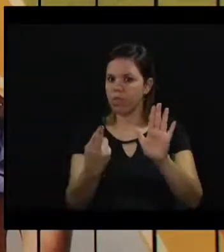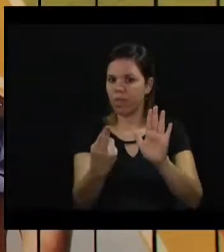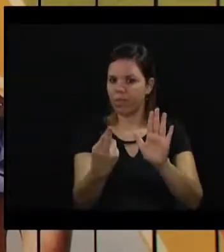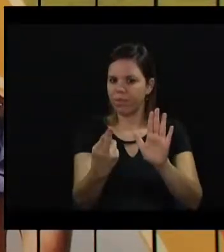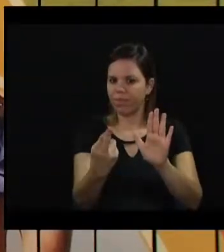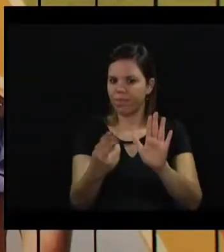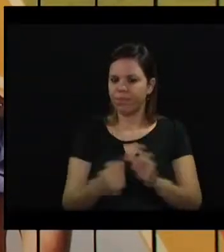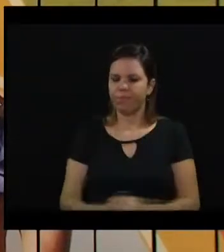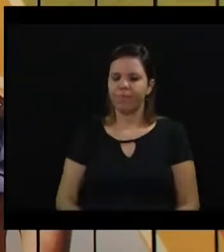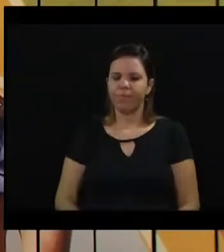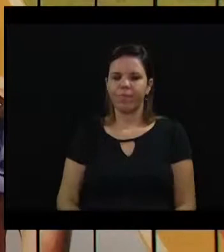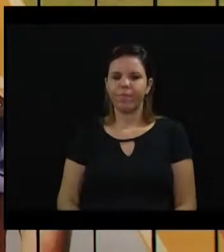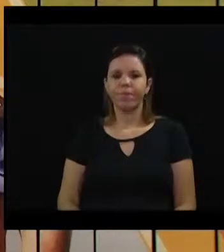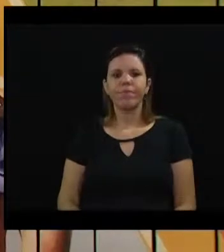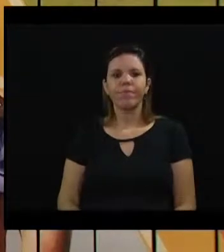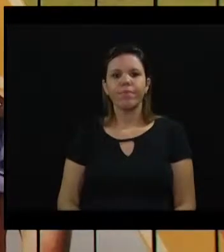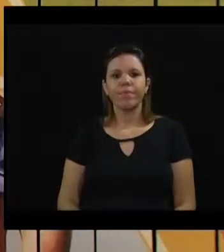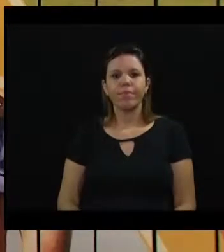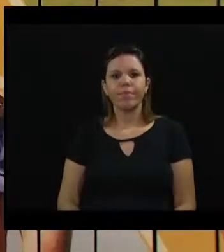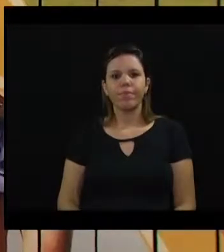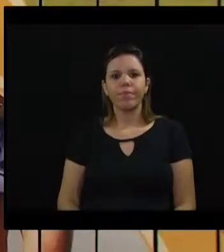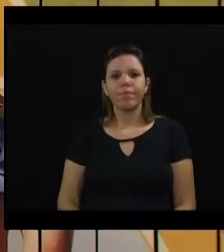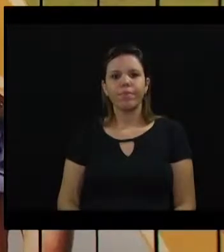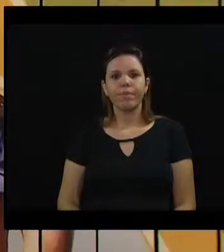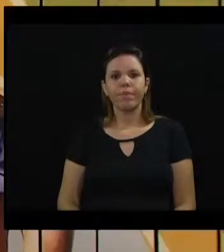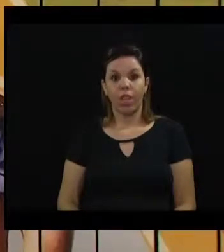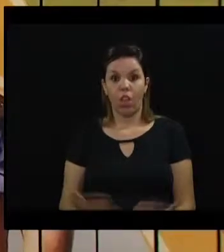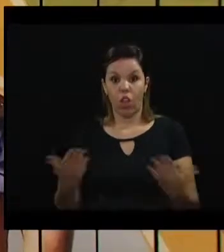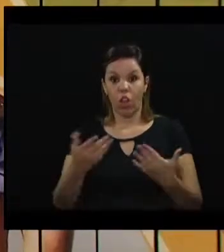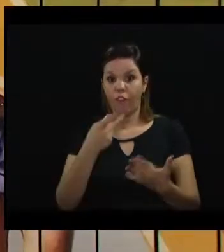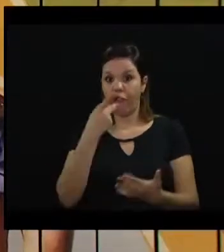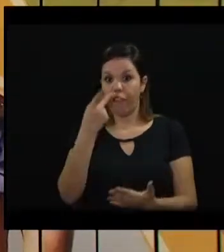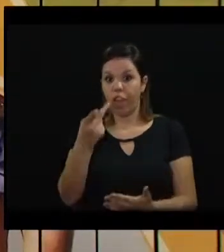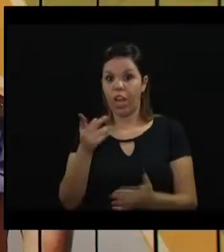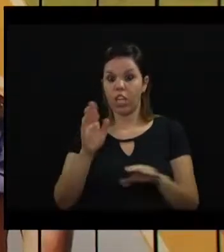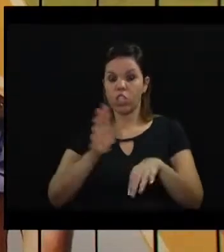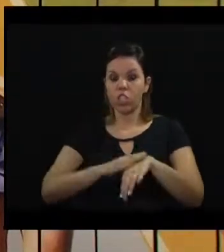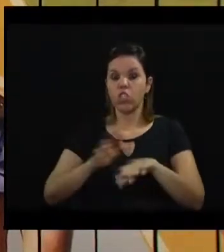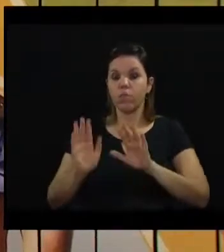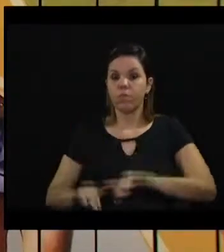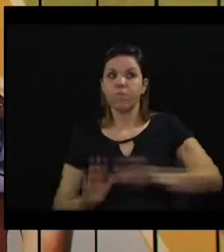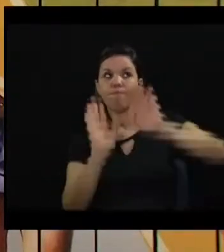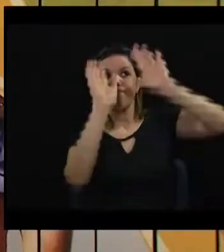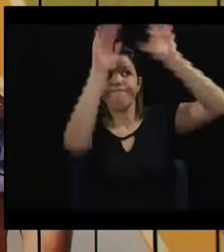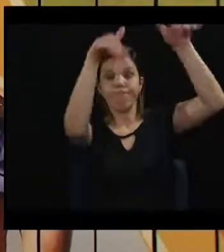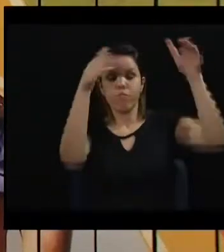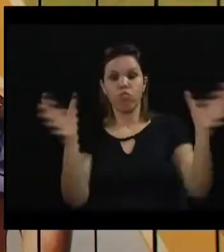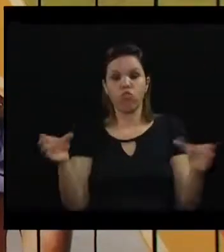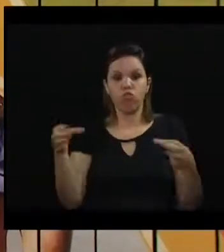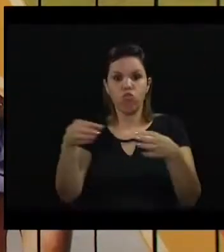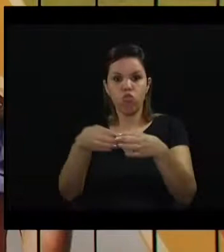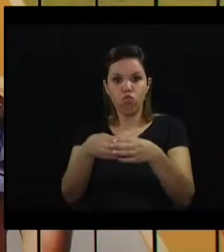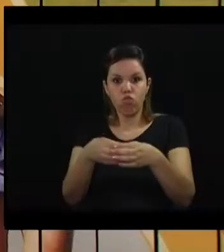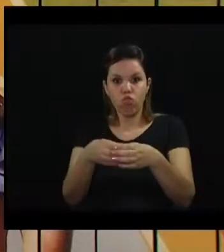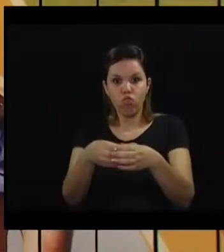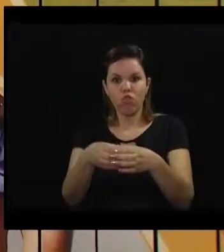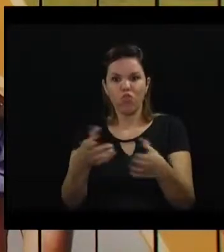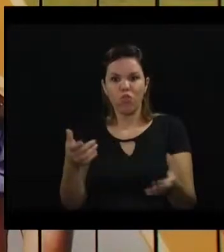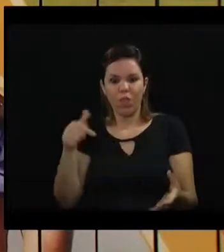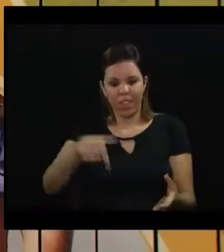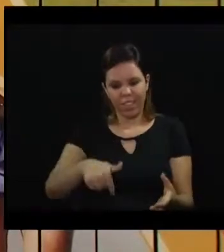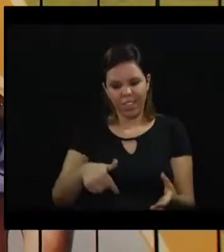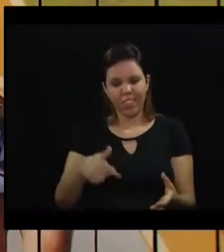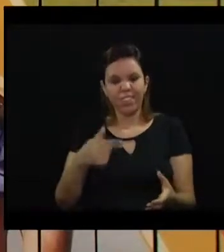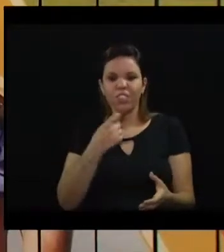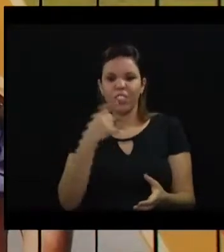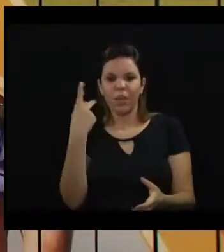resultado desta partida. Pausa no futebol, vamos falar sobre basquete? Veracruz foi a Blumenau, venceu as donas